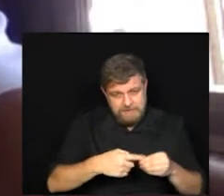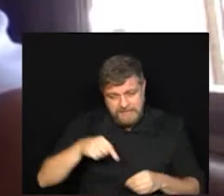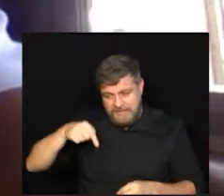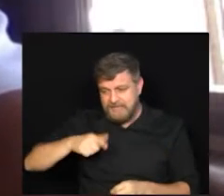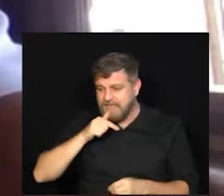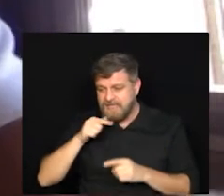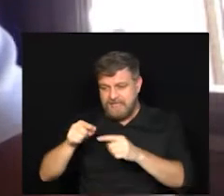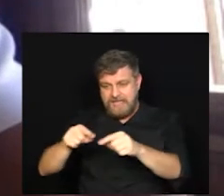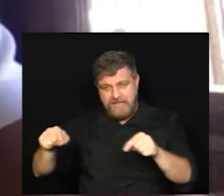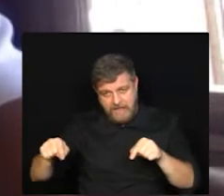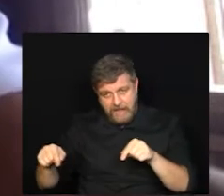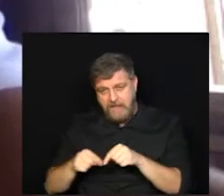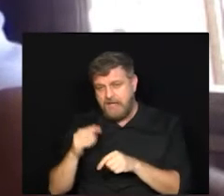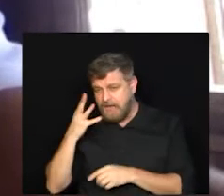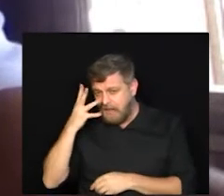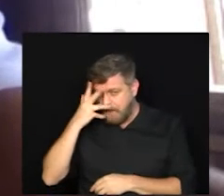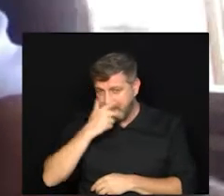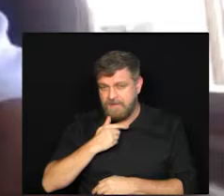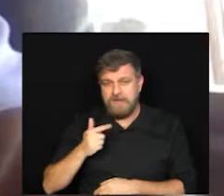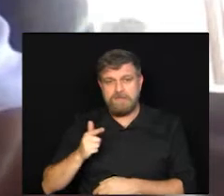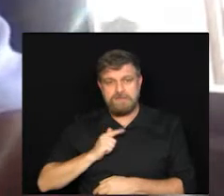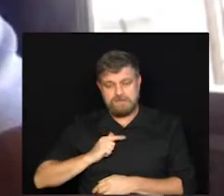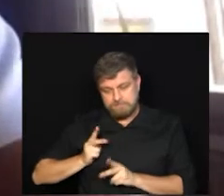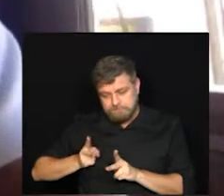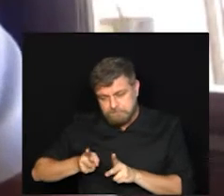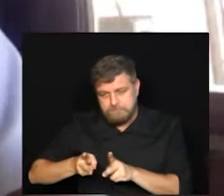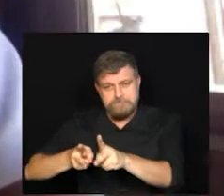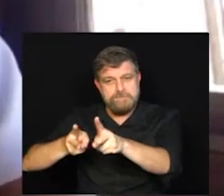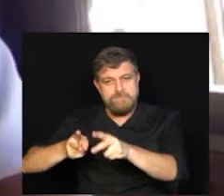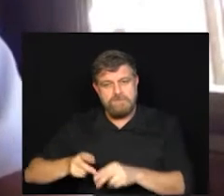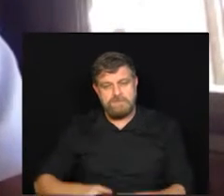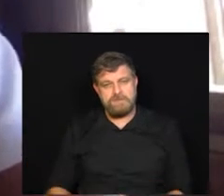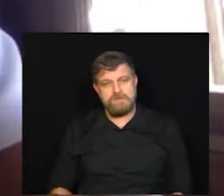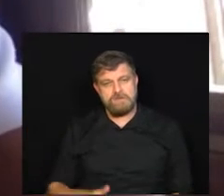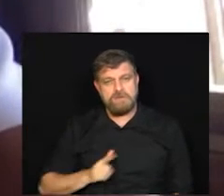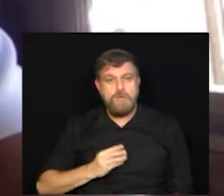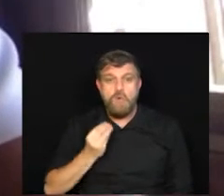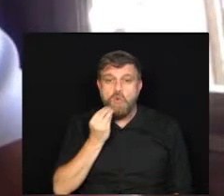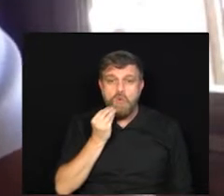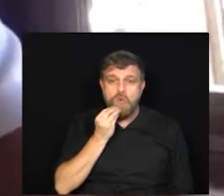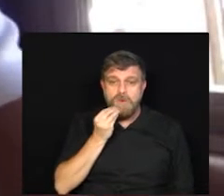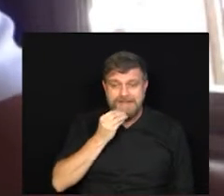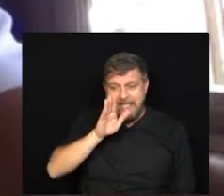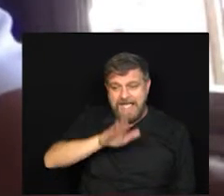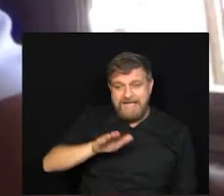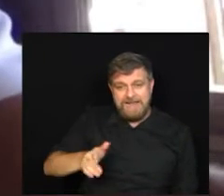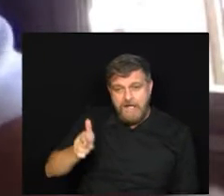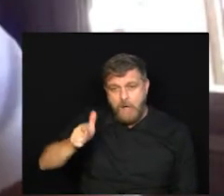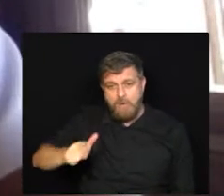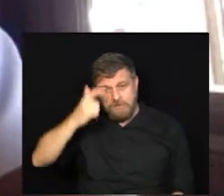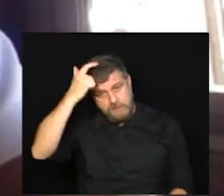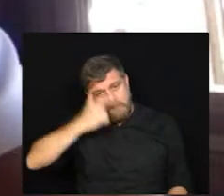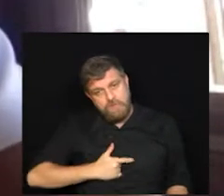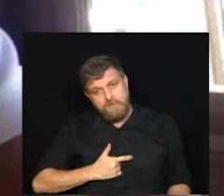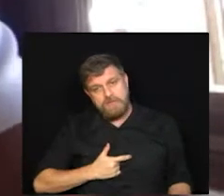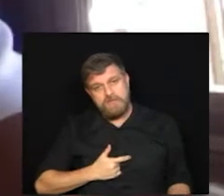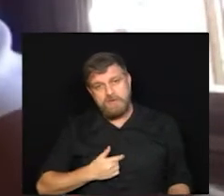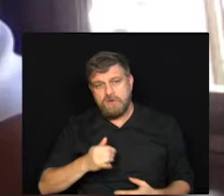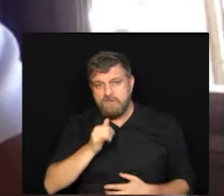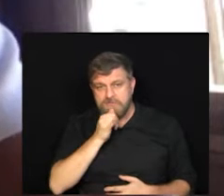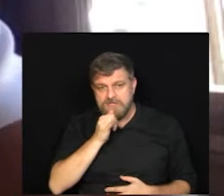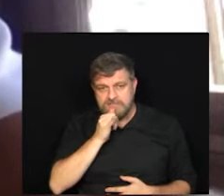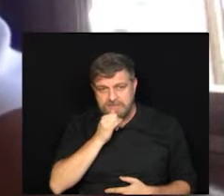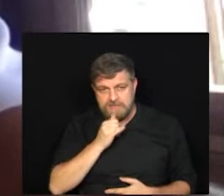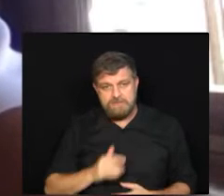Ilhabela, graças a Deus, deu continuidade. Então, deu oportunidade para outras crianças como eu, da cidade,